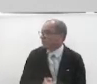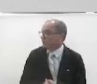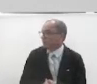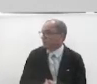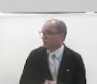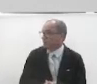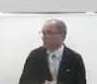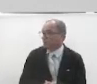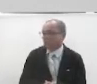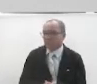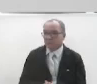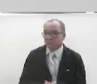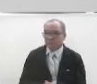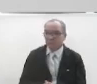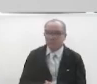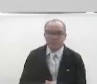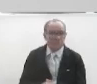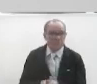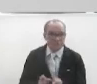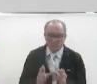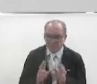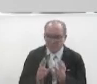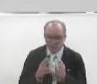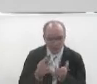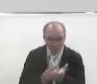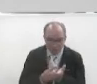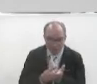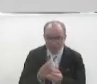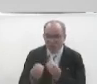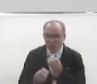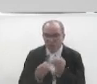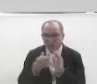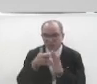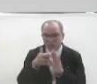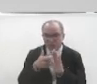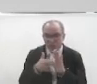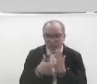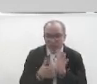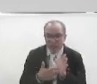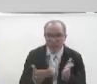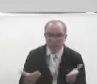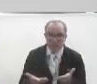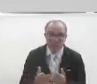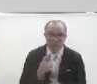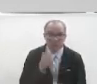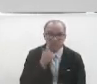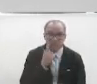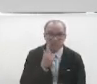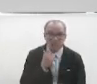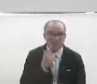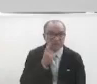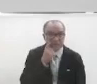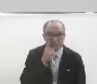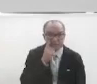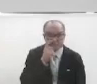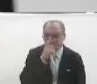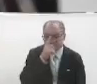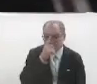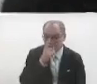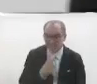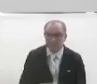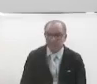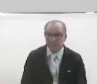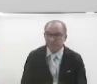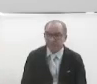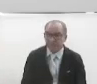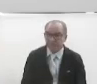é só para ver se tem erro formal na redação ou não não não terminou Olha isso aqui presta atenção não mas